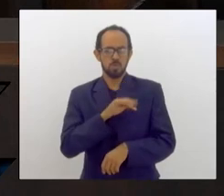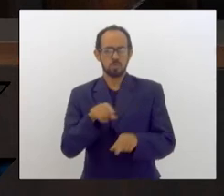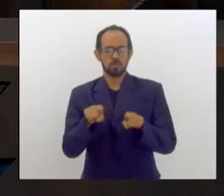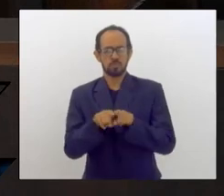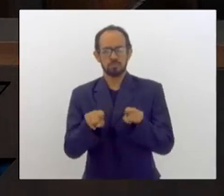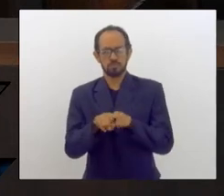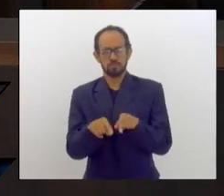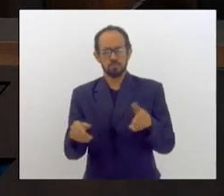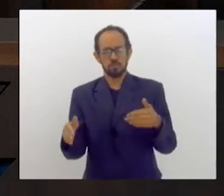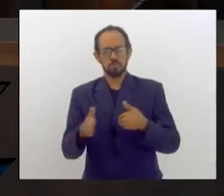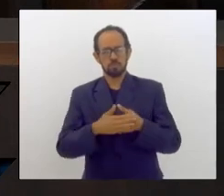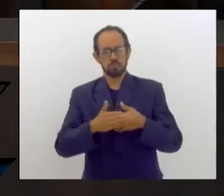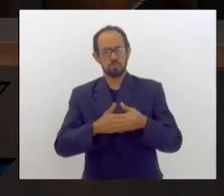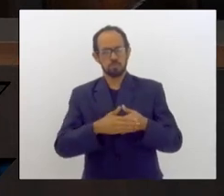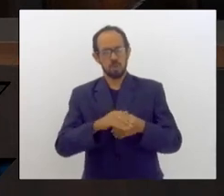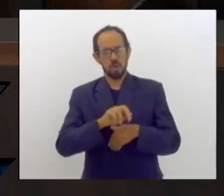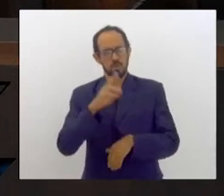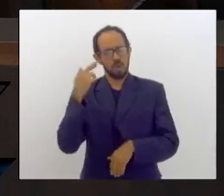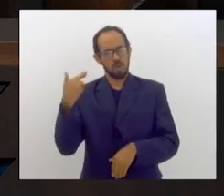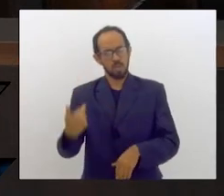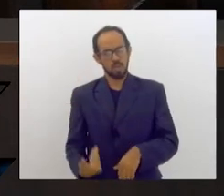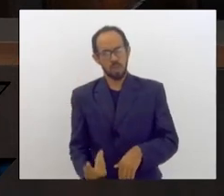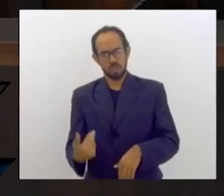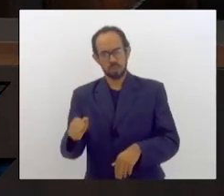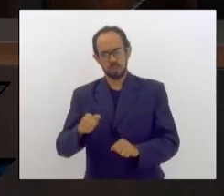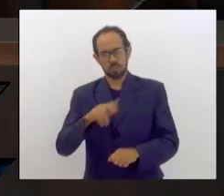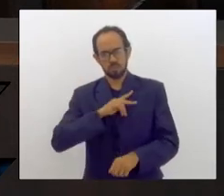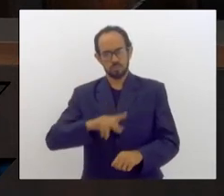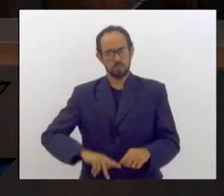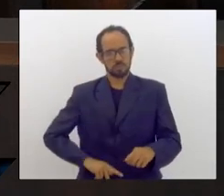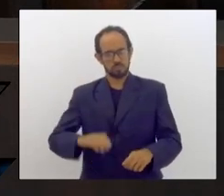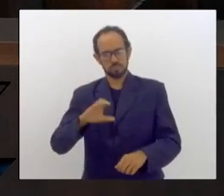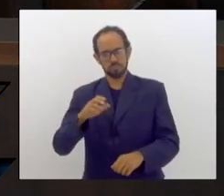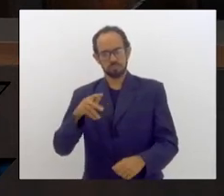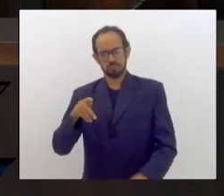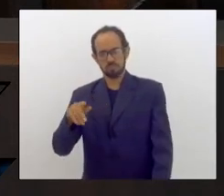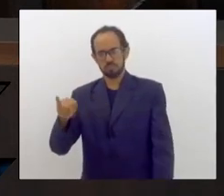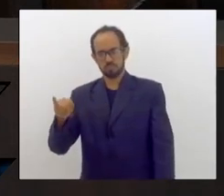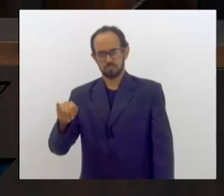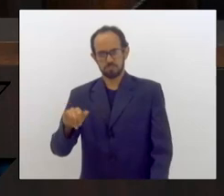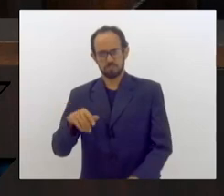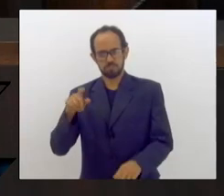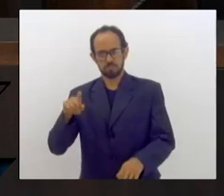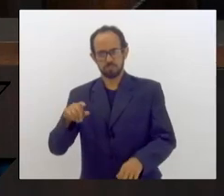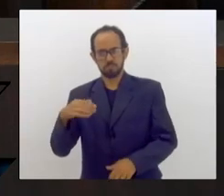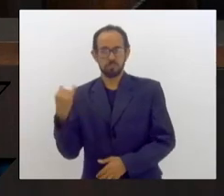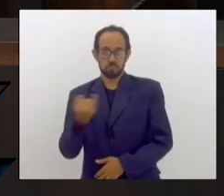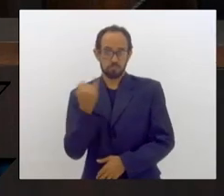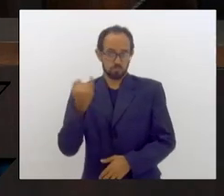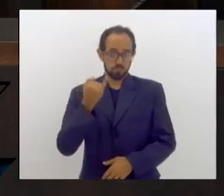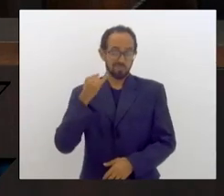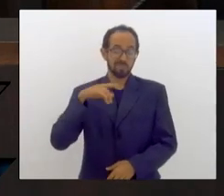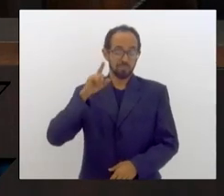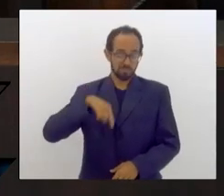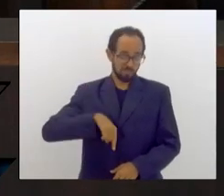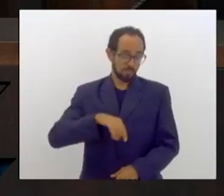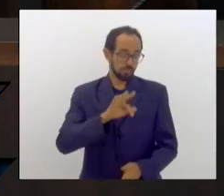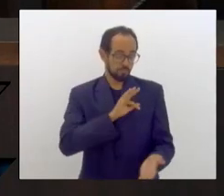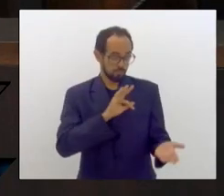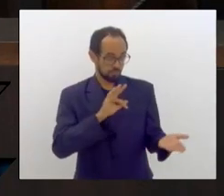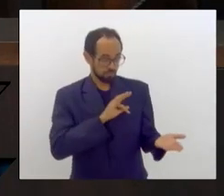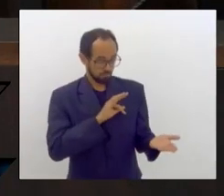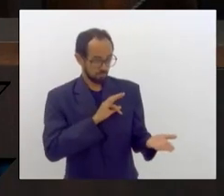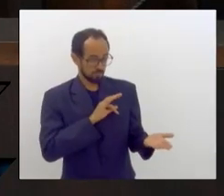pela própria deputada Renata, que presidiu naquele momento. É de suma importância, deputada Marta Rocha, inclusive Vossa